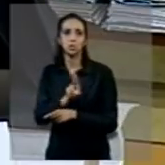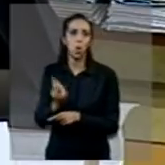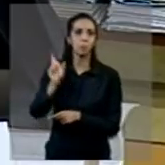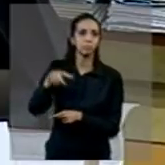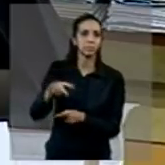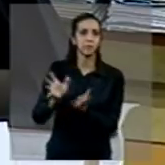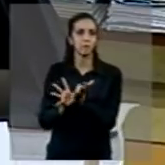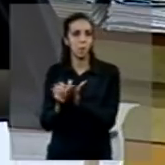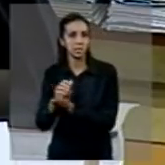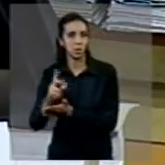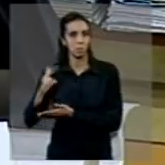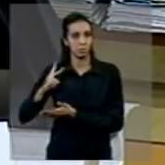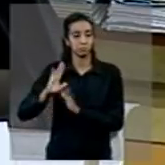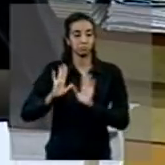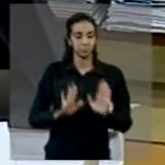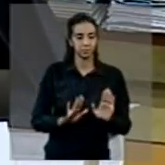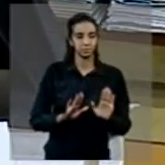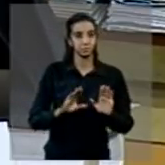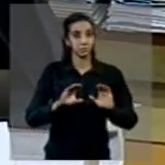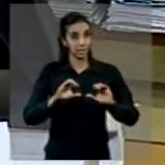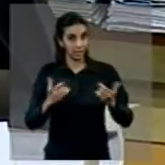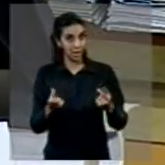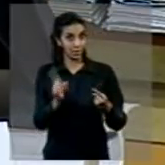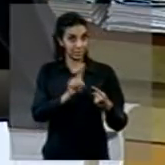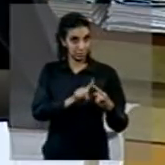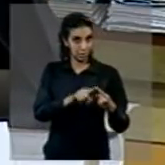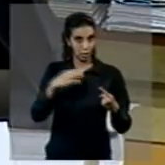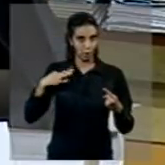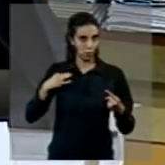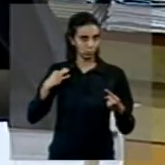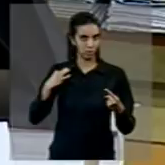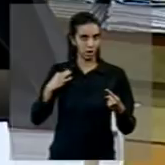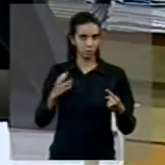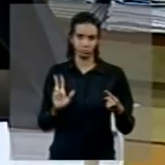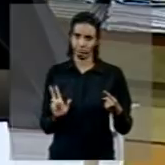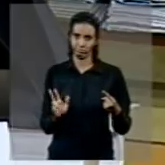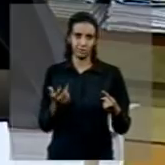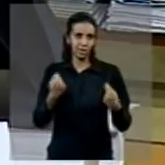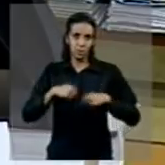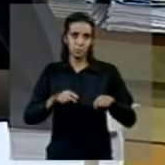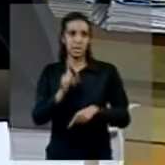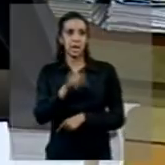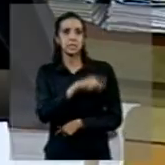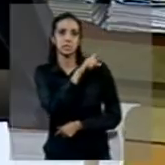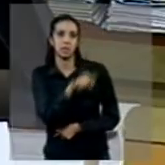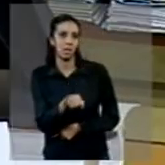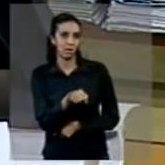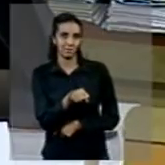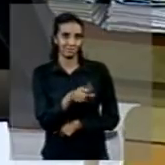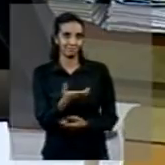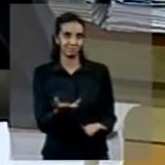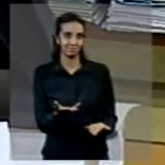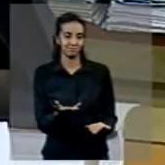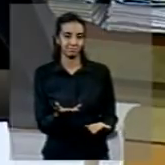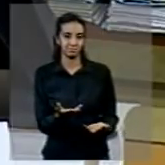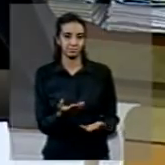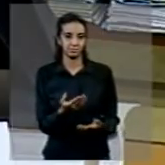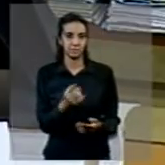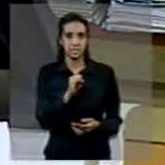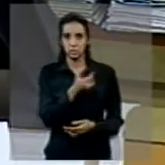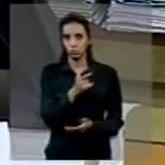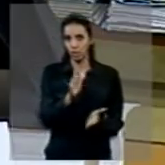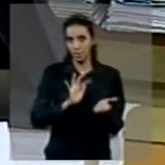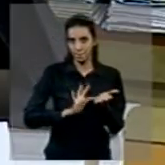dados. Logicamente, nesse caso, não se cogita de cancelamento de título dos eleitores que não realizam o cadastro